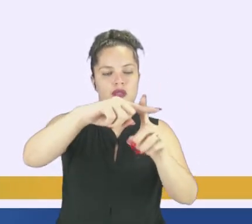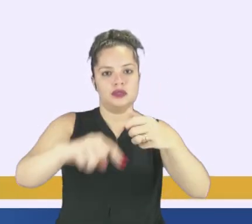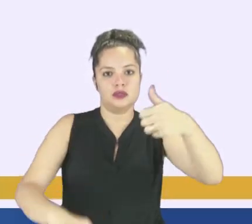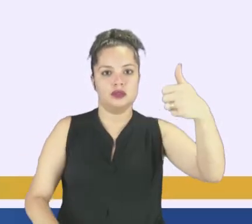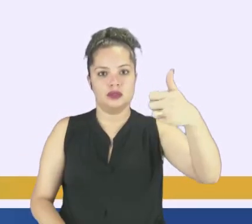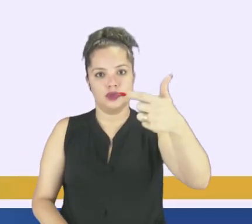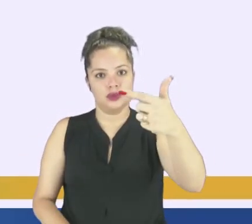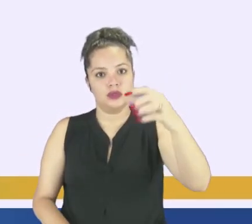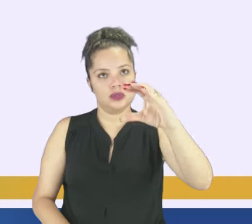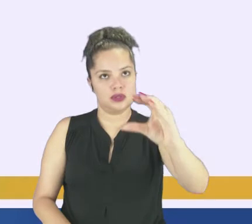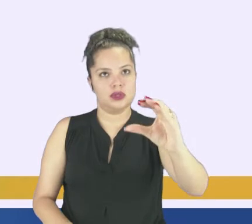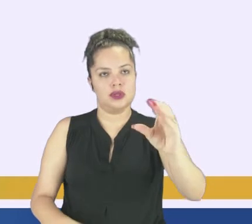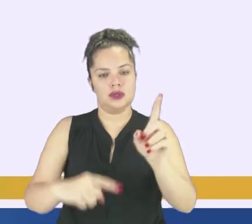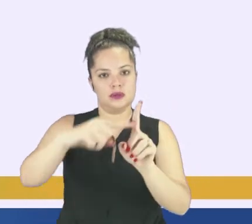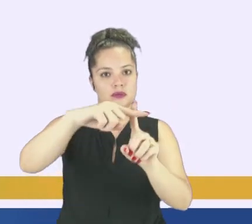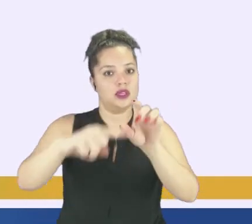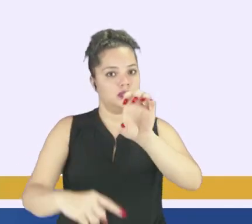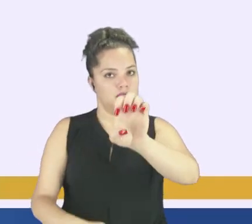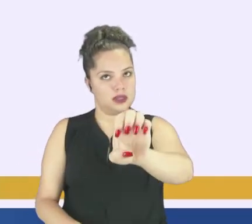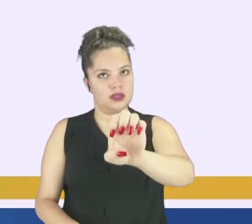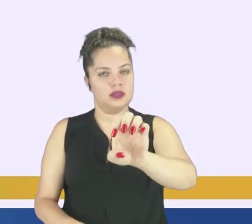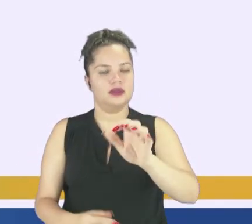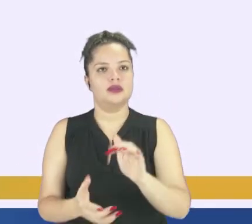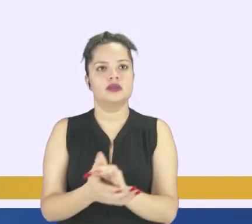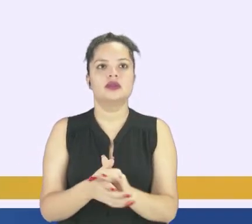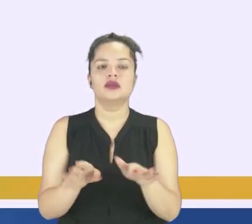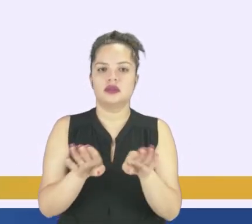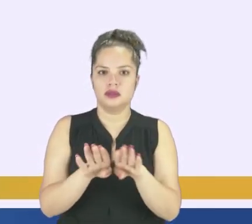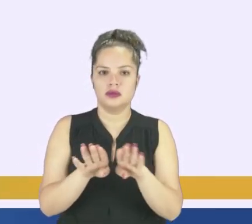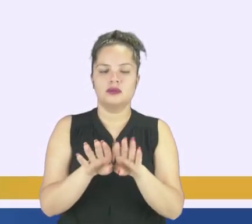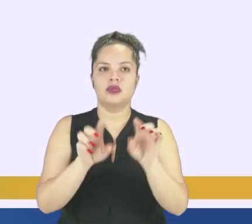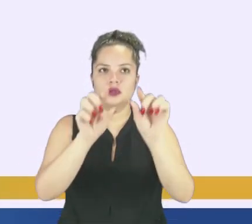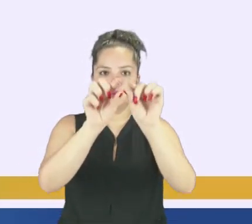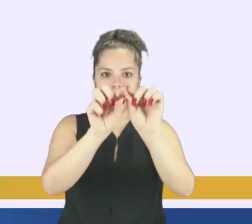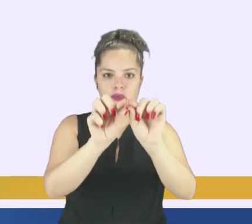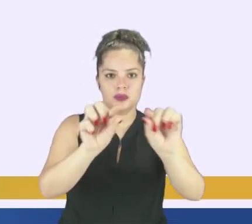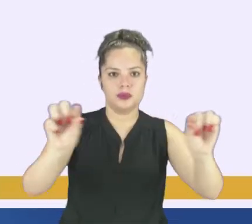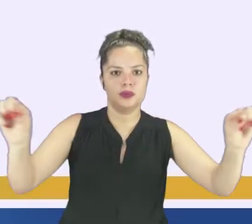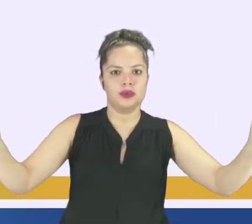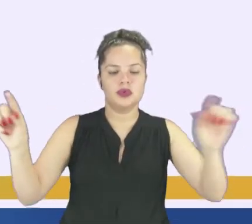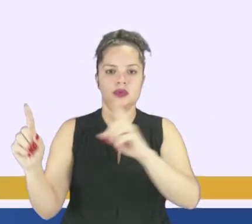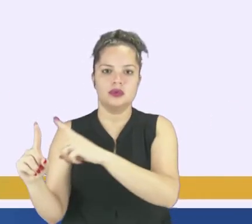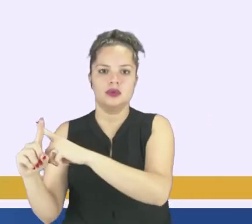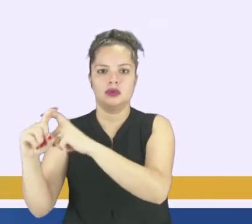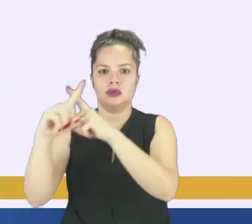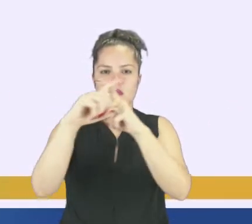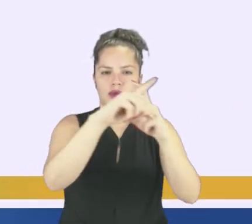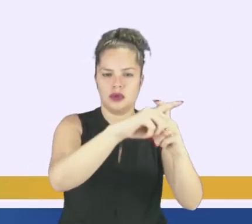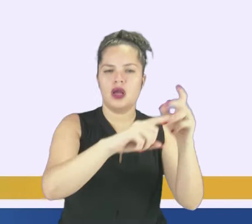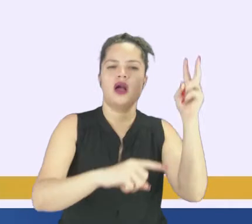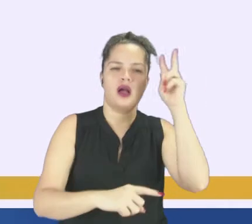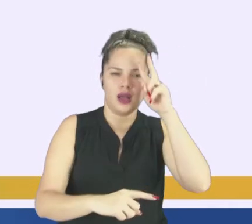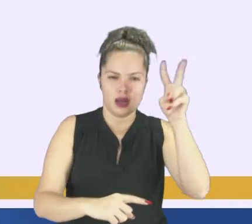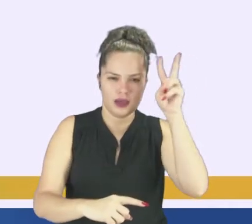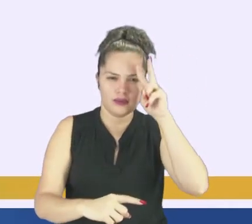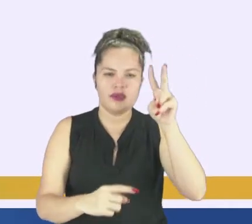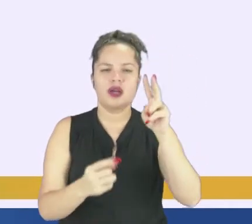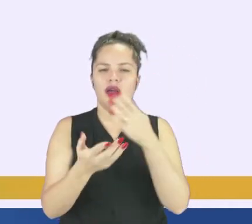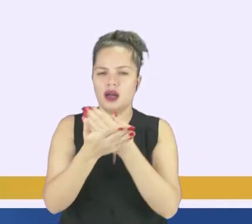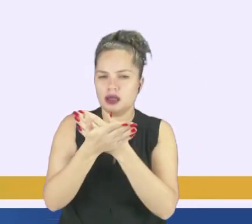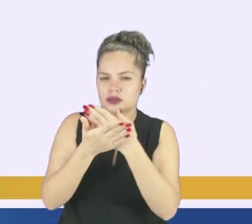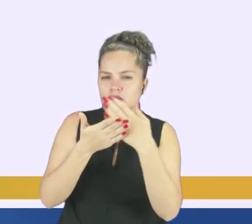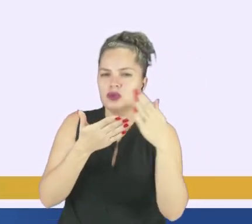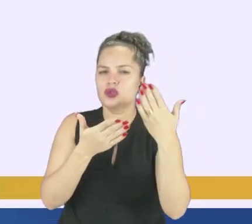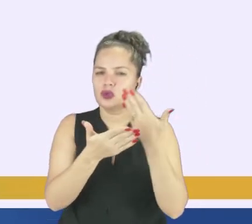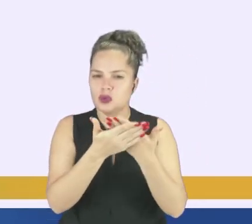quadrático, né? E outro termo quadrático. E aí você vai lembrar lá das aulas iniciais